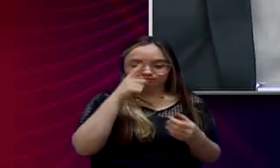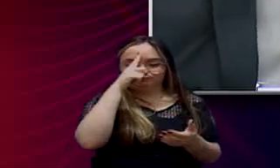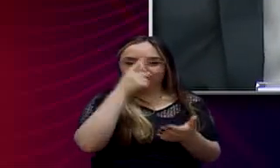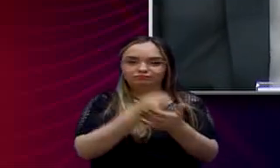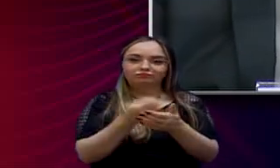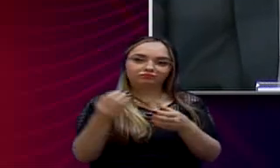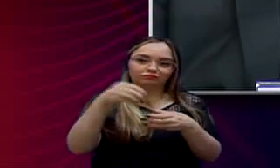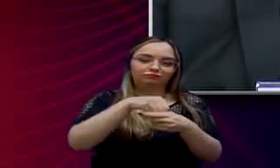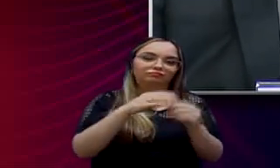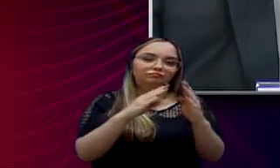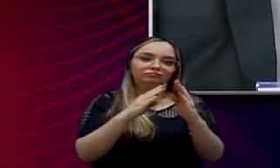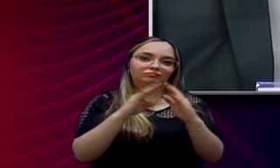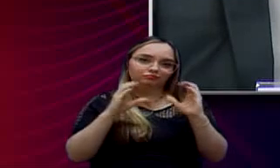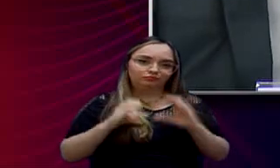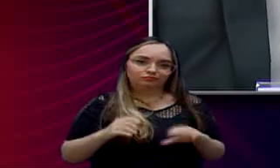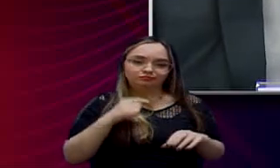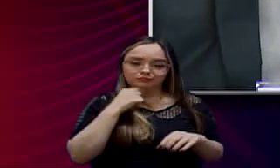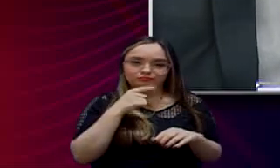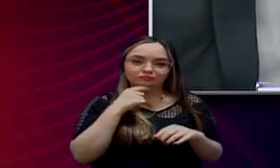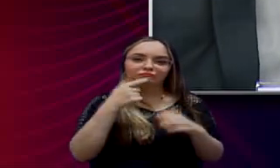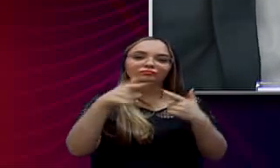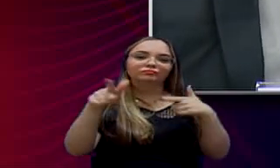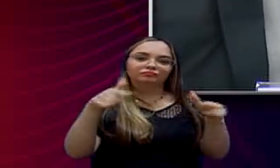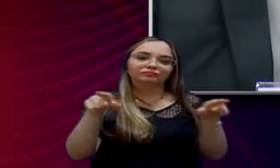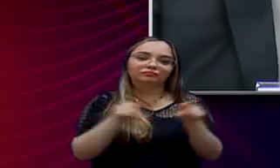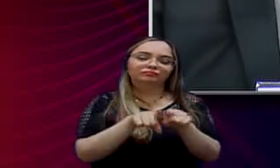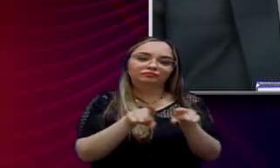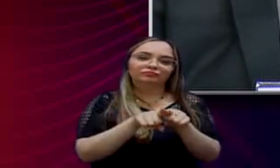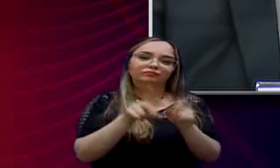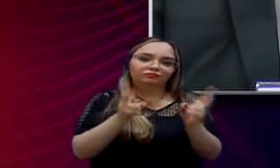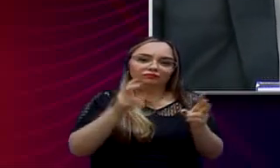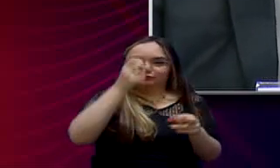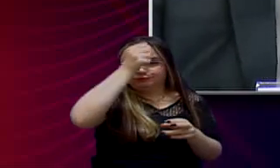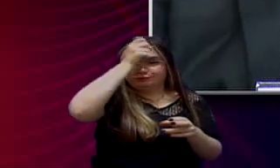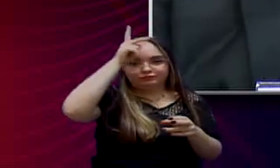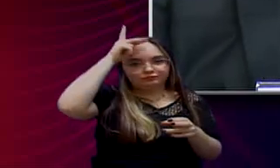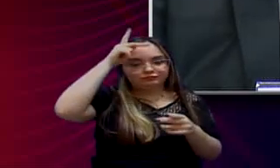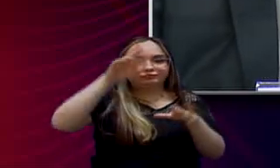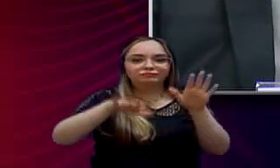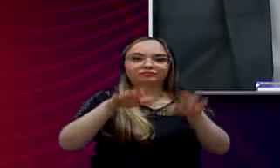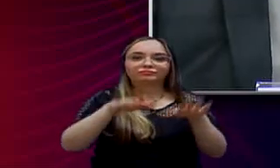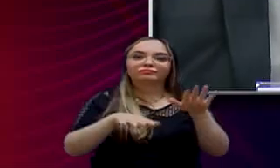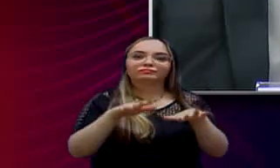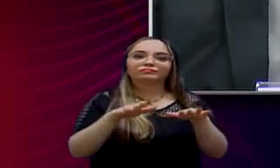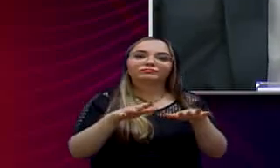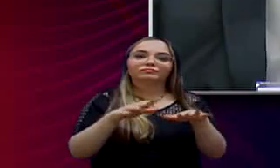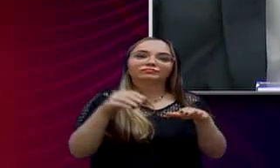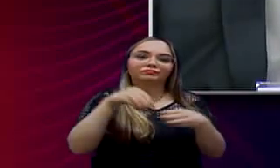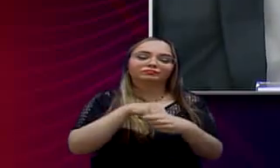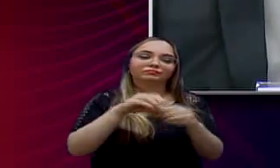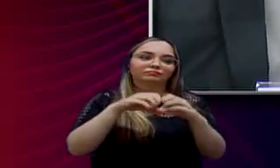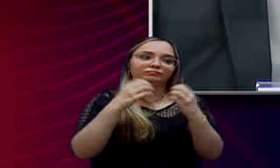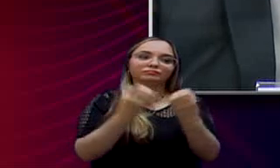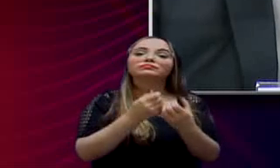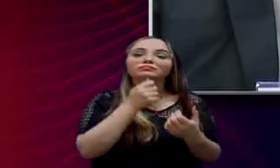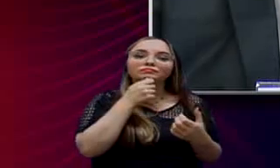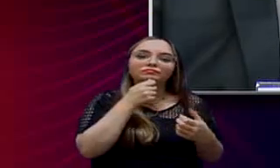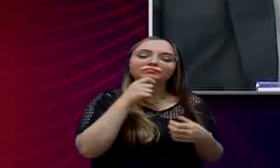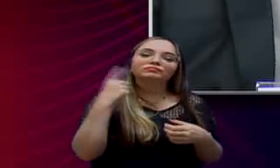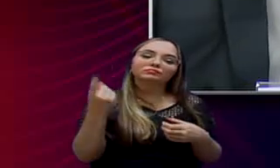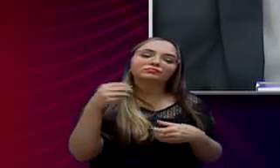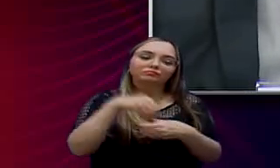outro serviços públicos também da própria prefeitura que não se encontra ainda dentro da casa do cidadão a gente pretende